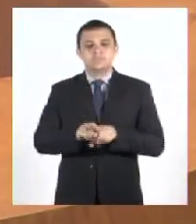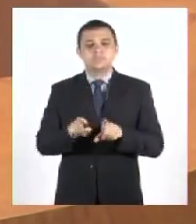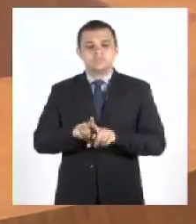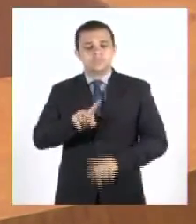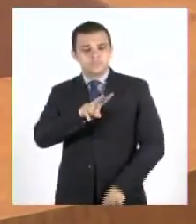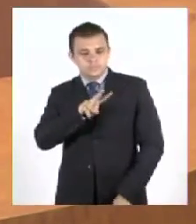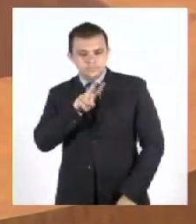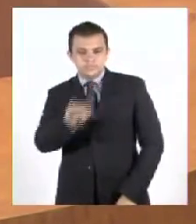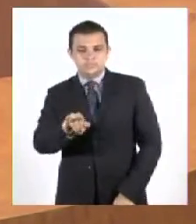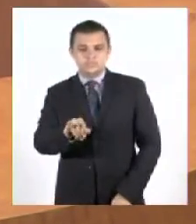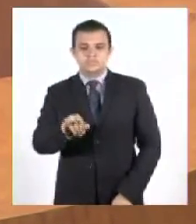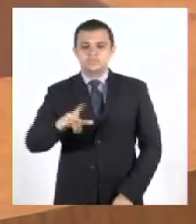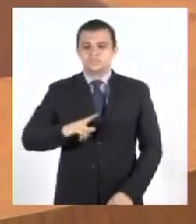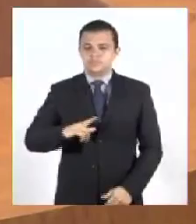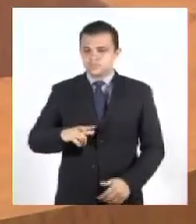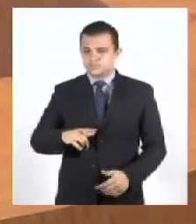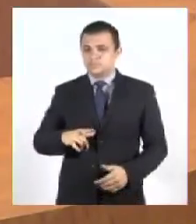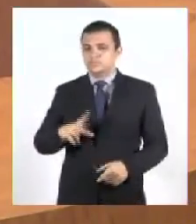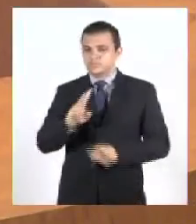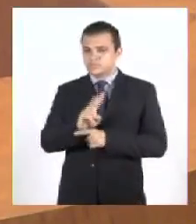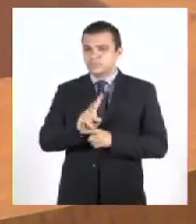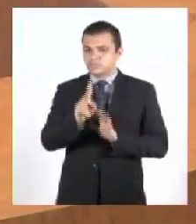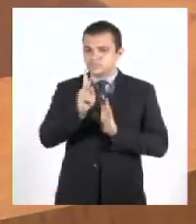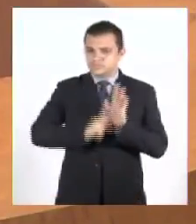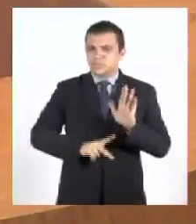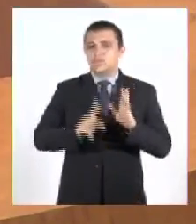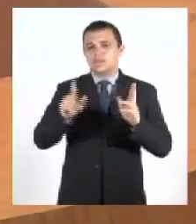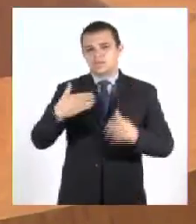este projeto, assim como eu faço nesse momento. E quero agradecer a todos. Obrigado, presidente.